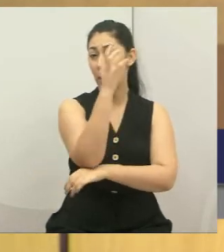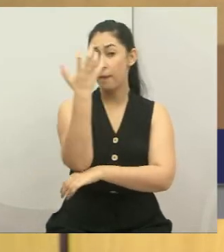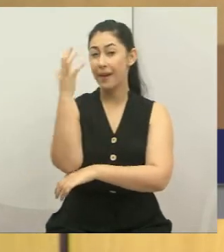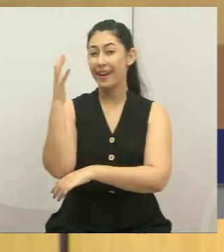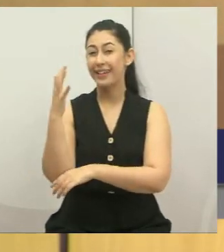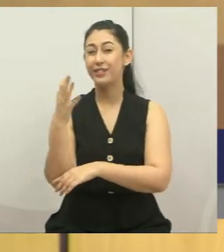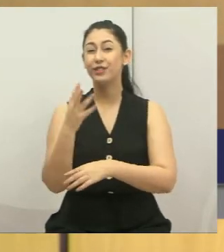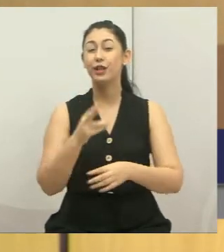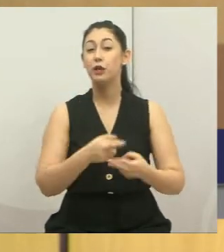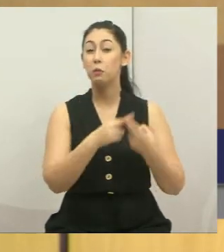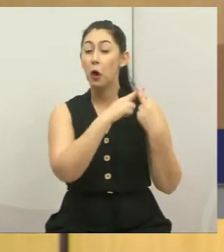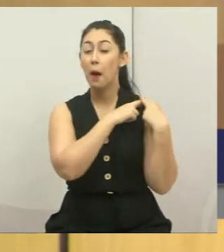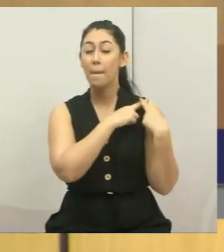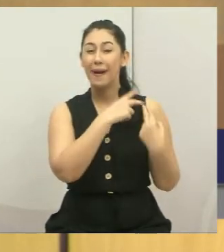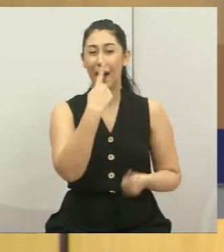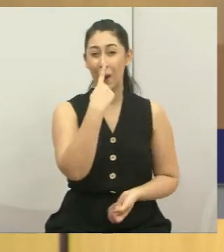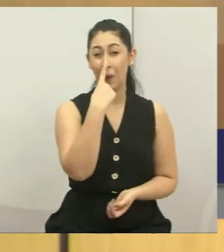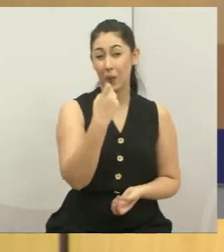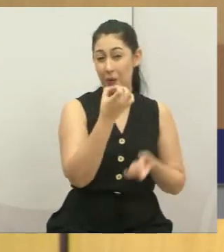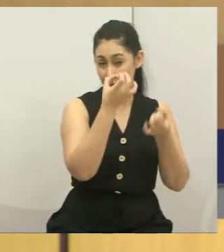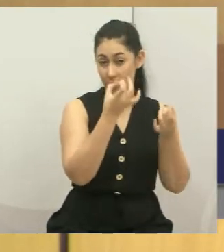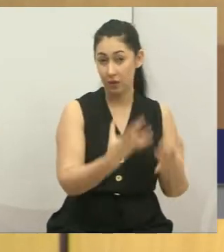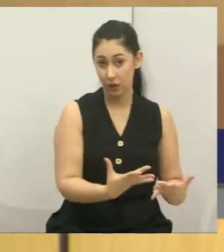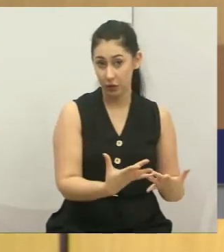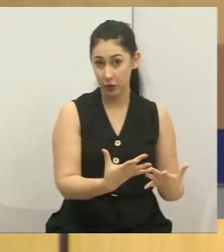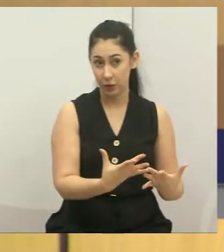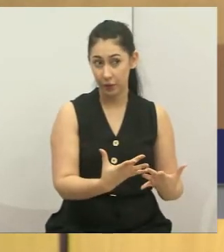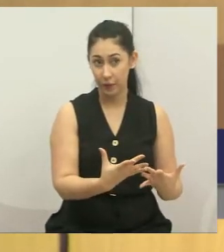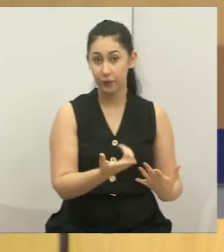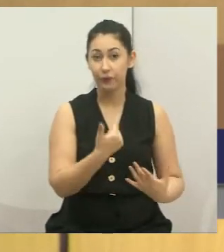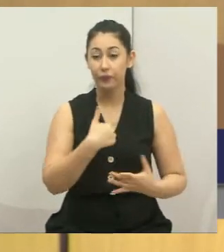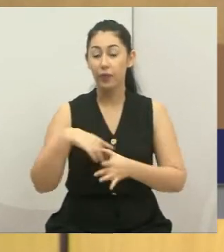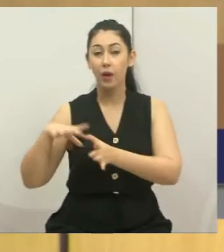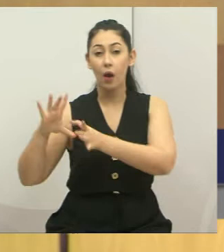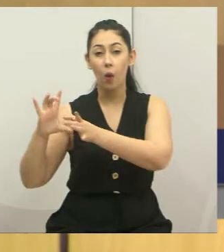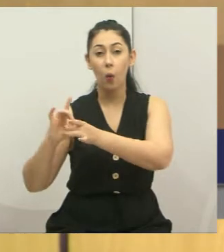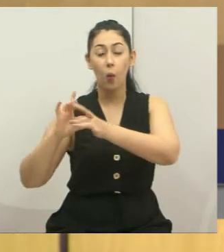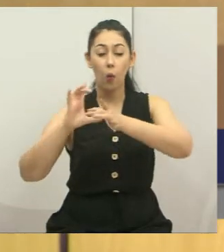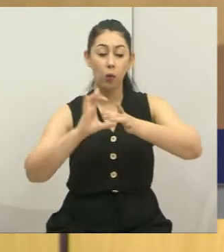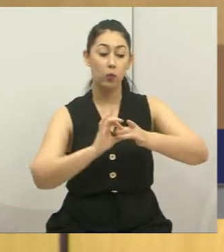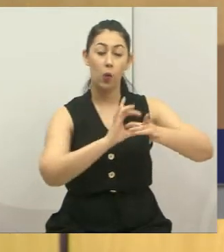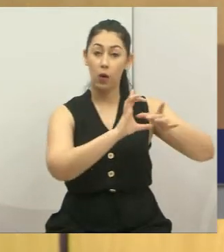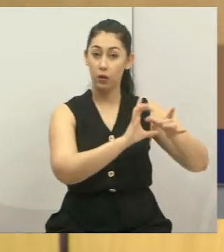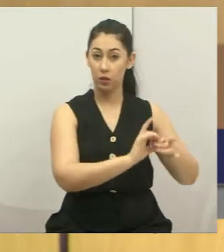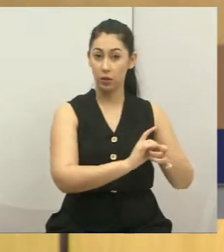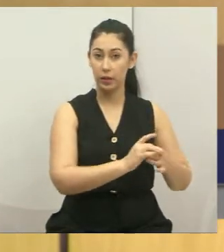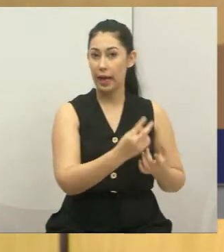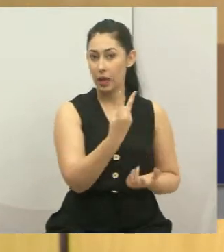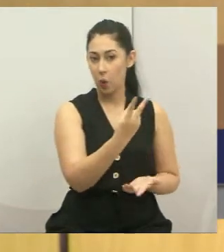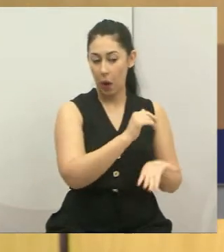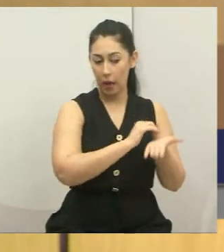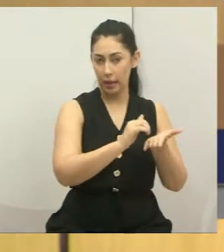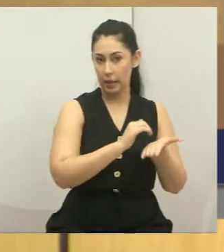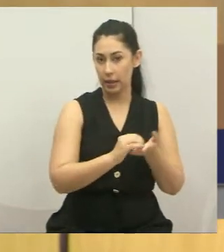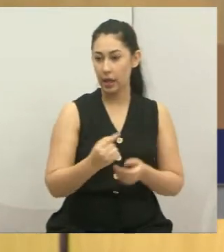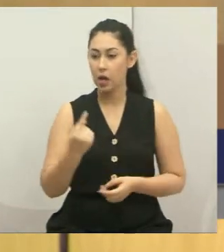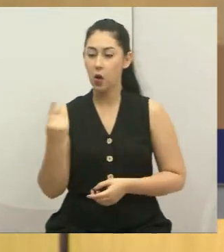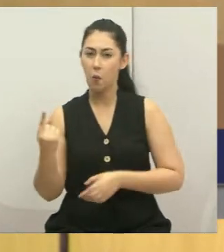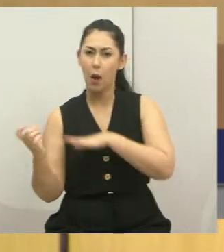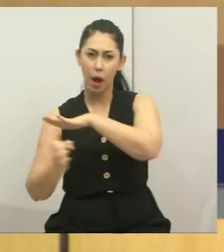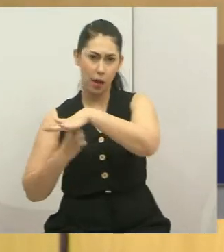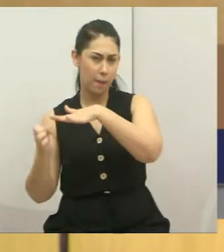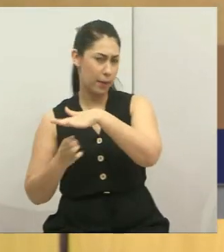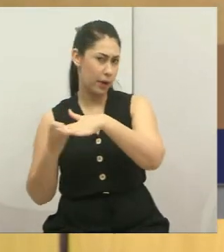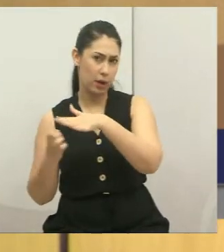sólidos. Então, é uma integração entre as três secretarias, duas secretarias e uma autarquia,